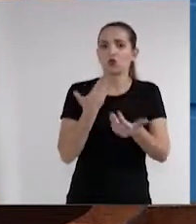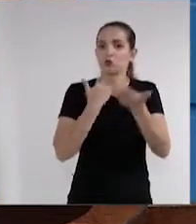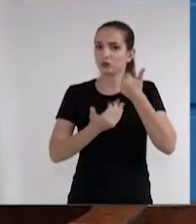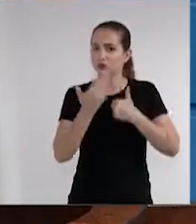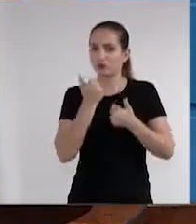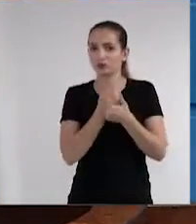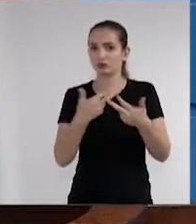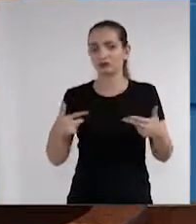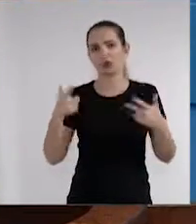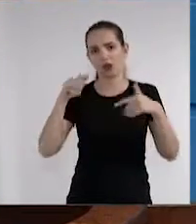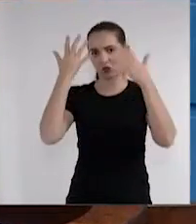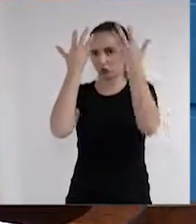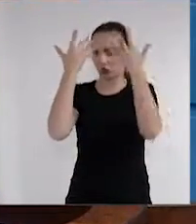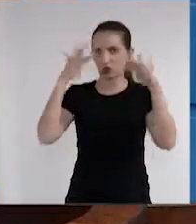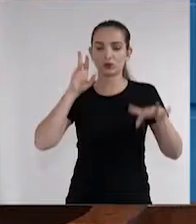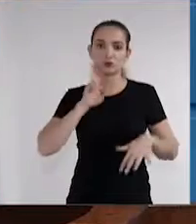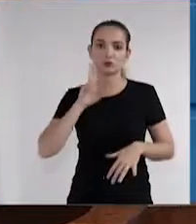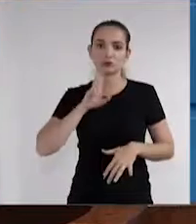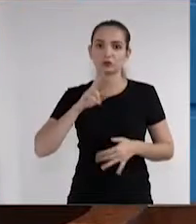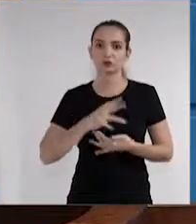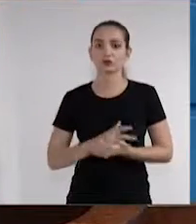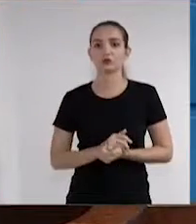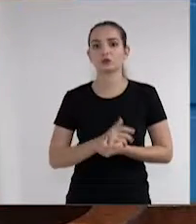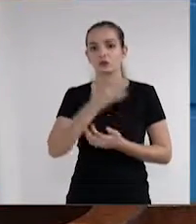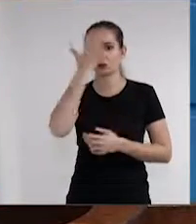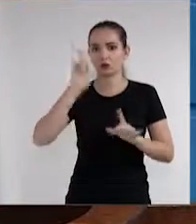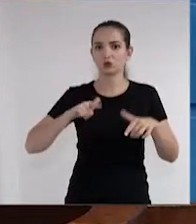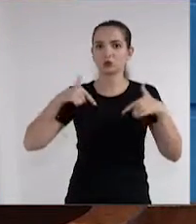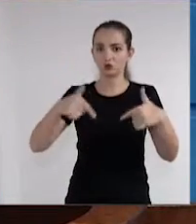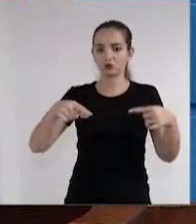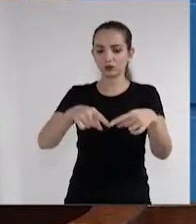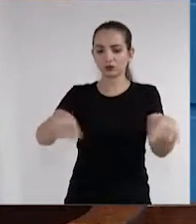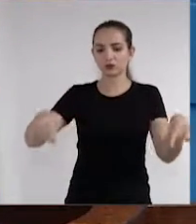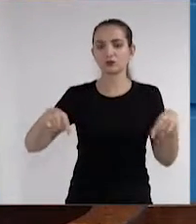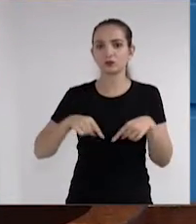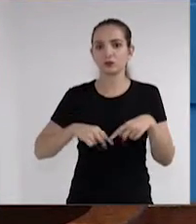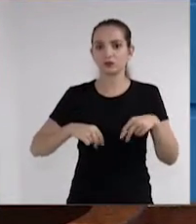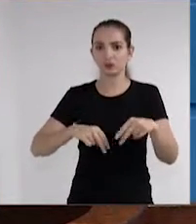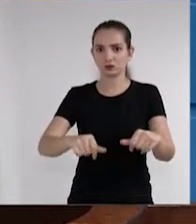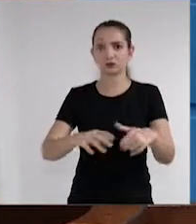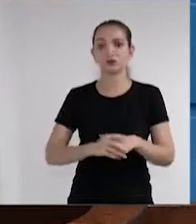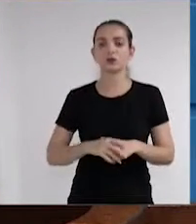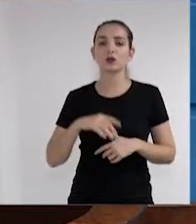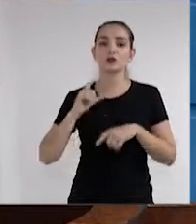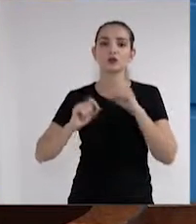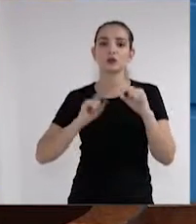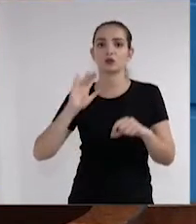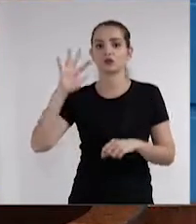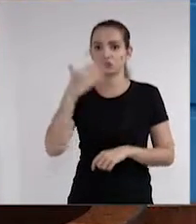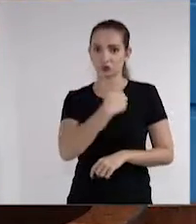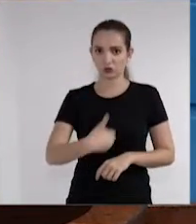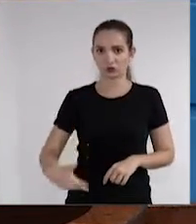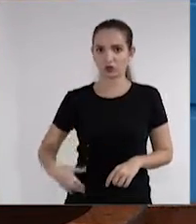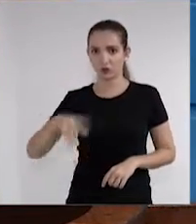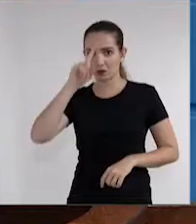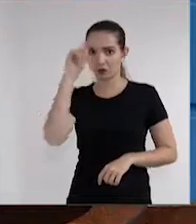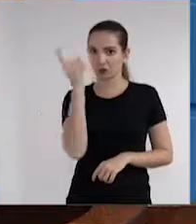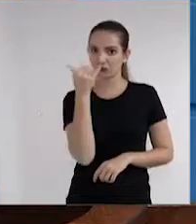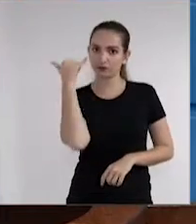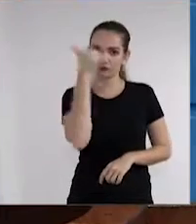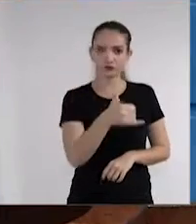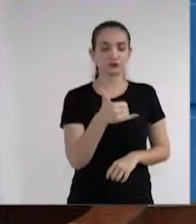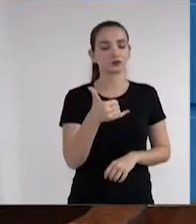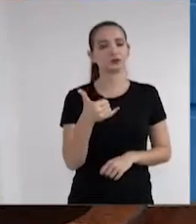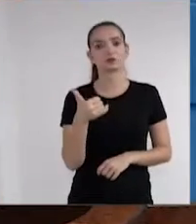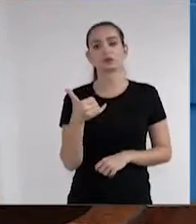mais natural e normal, né, para quem luta pela terra, e, de repente, o governo manda um recado